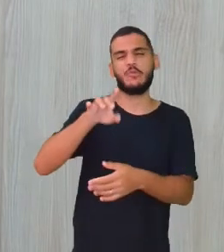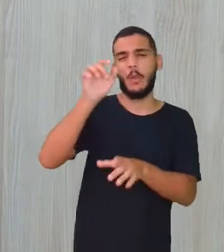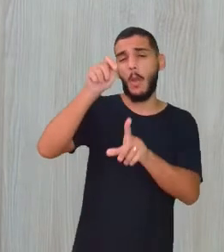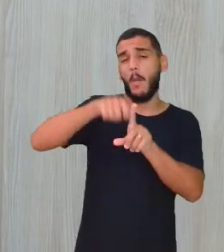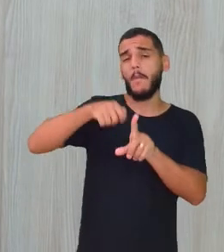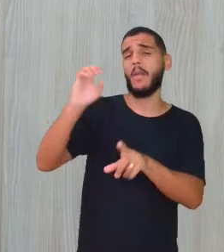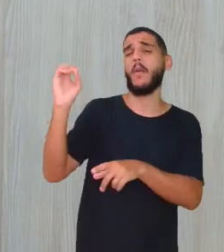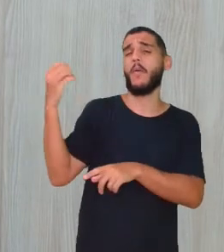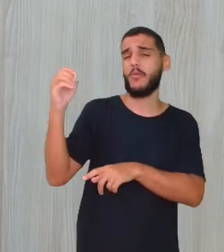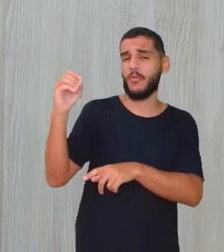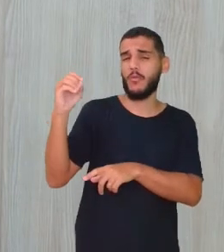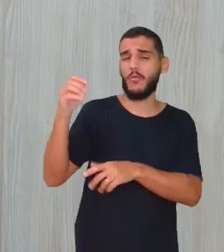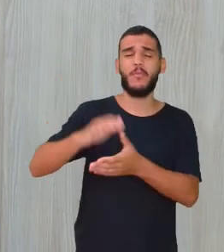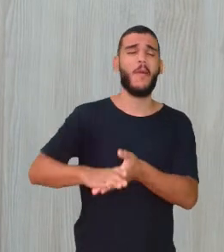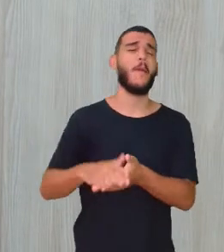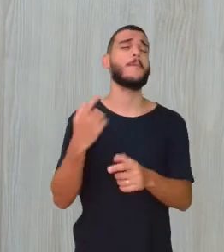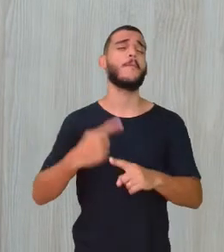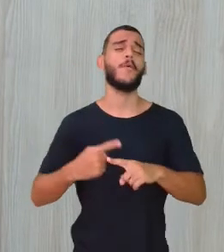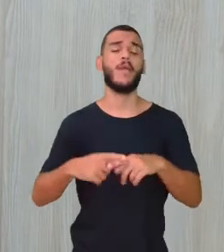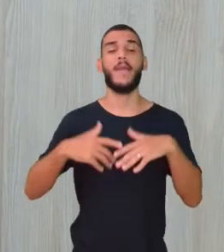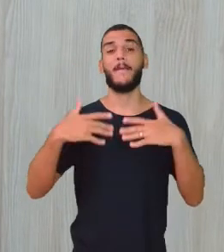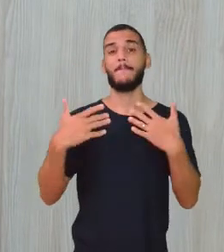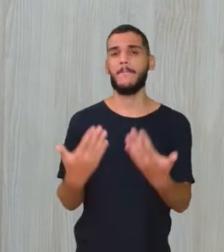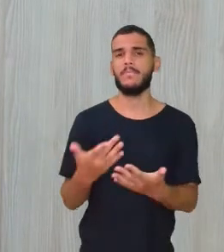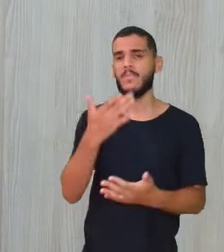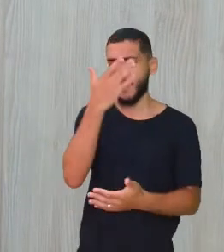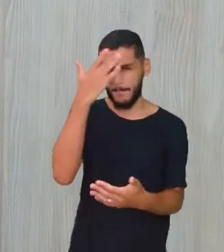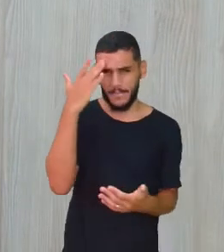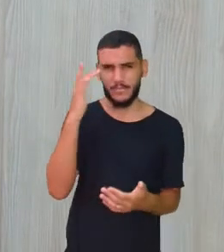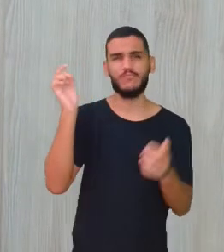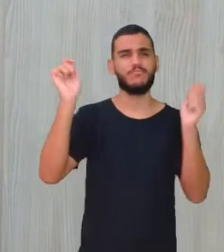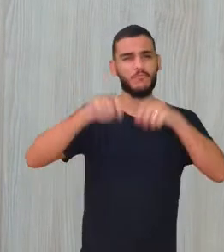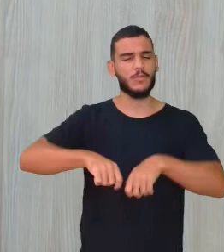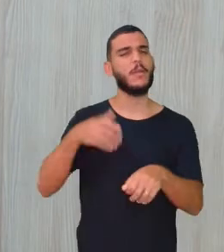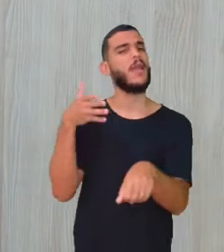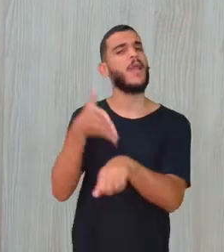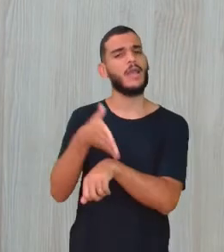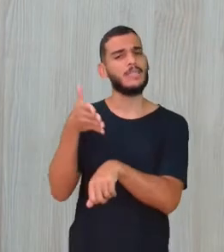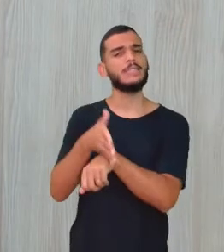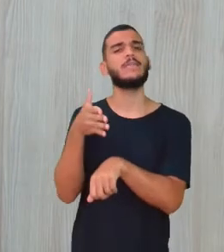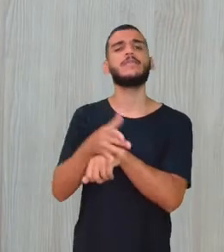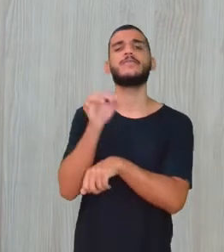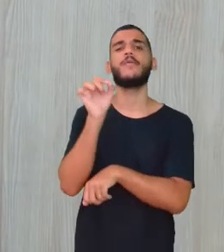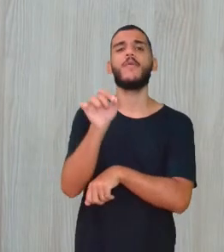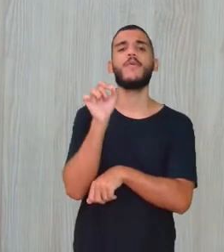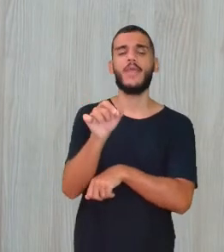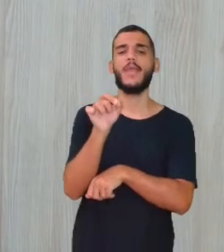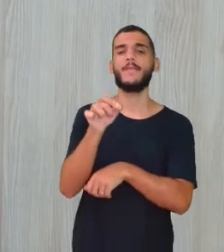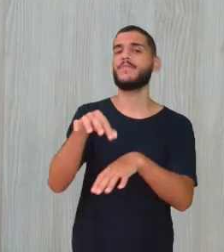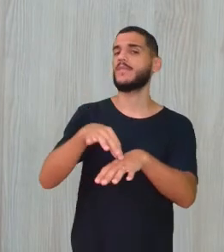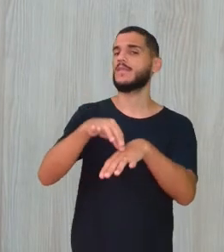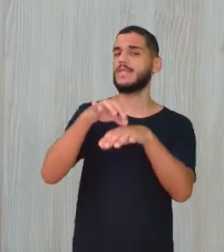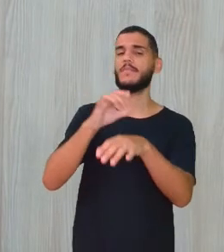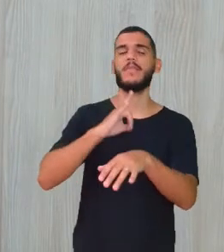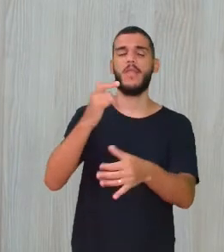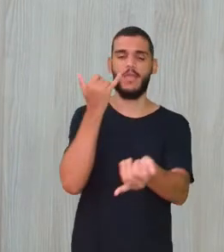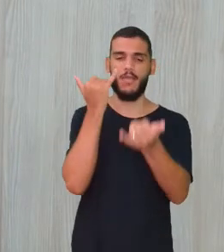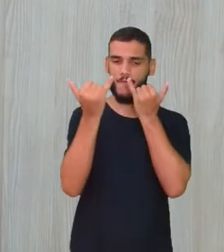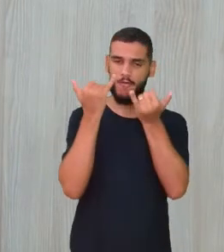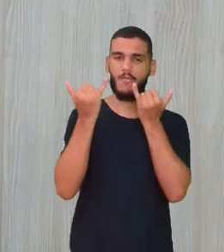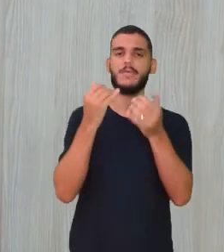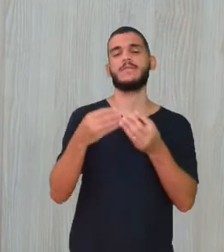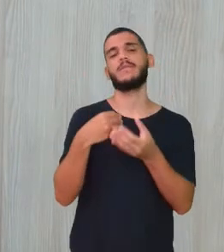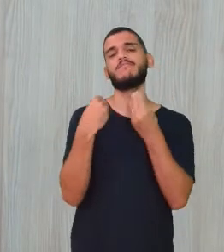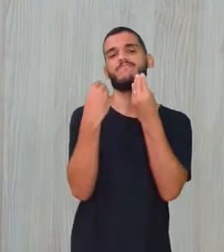Para justamente proporcionar às pessoas mais condições e acesso, como aí nós temos essa informação que você deu,